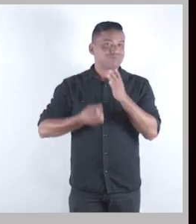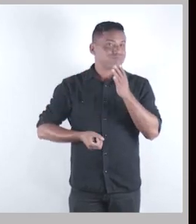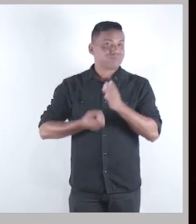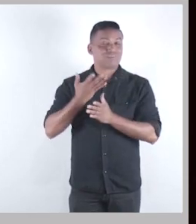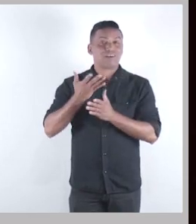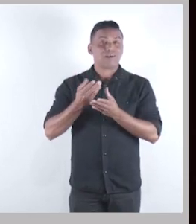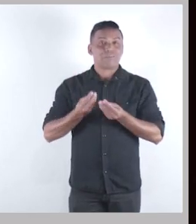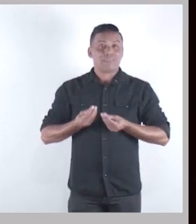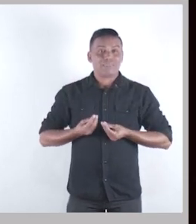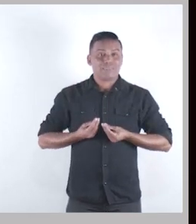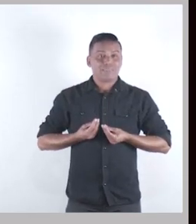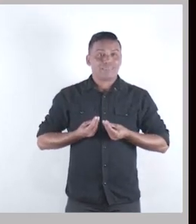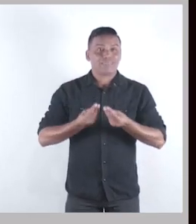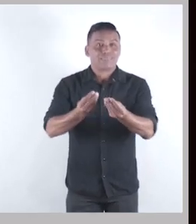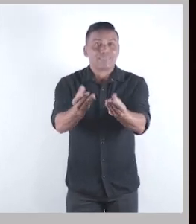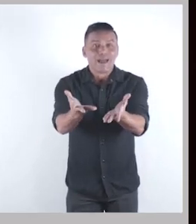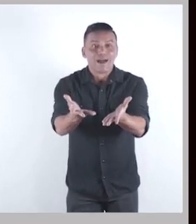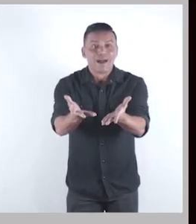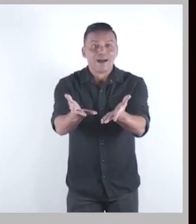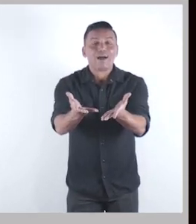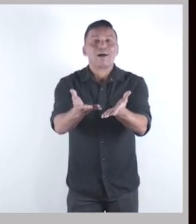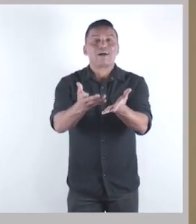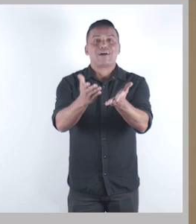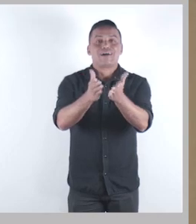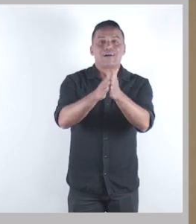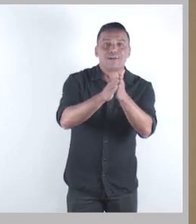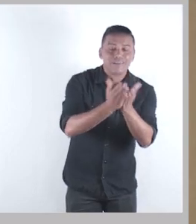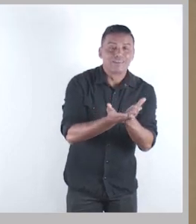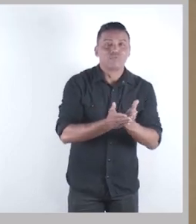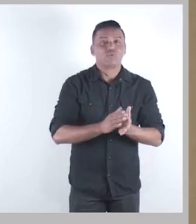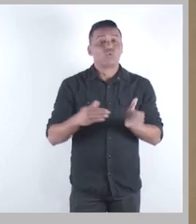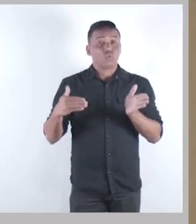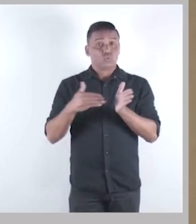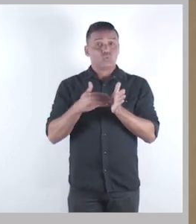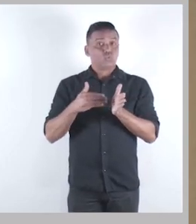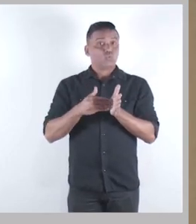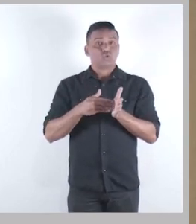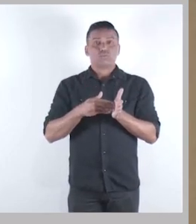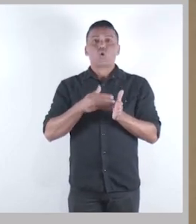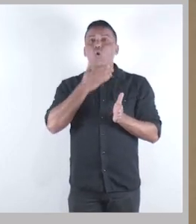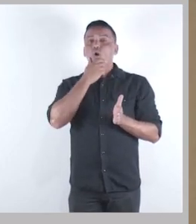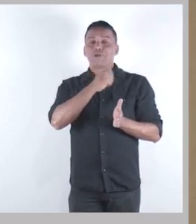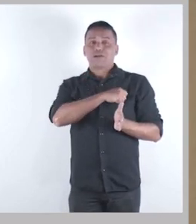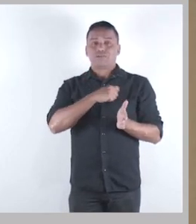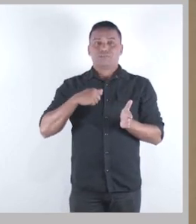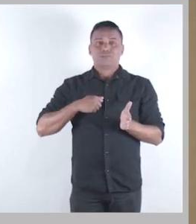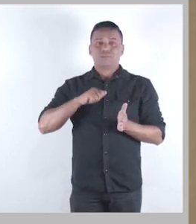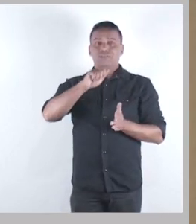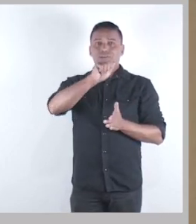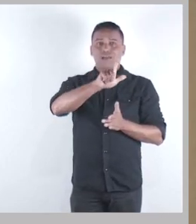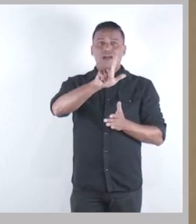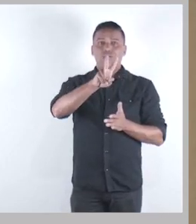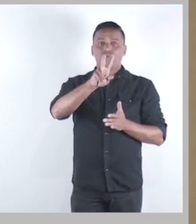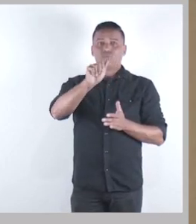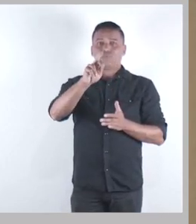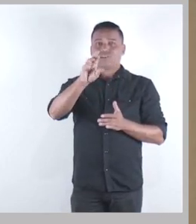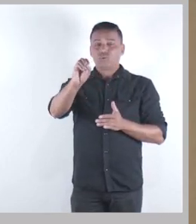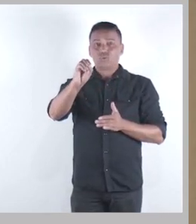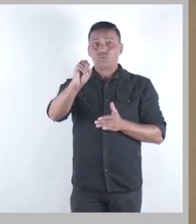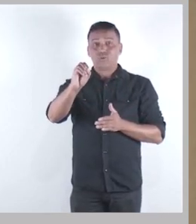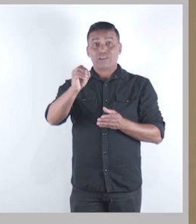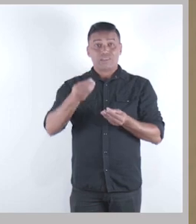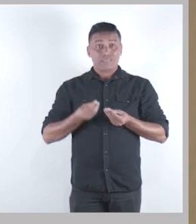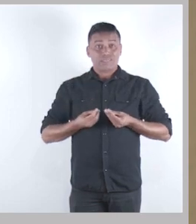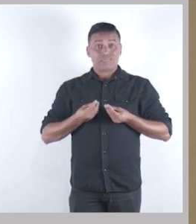a doar livros. Né? A última doação é de um escritor que eu admiro bastante, que é o Álvaro Carmo Vaz. Né? Ele